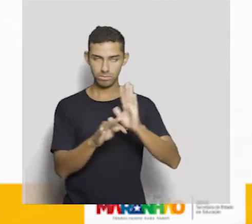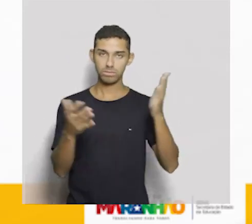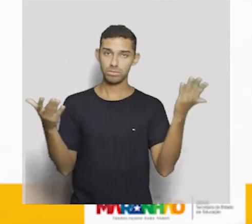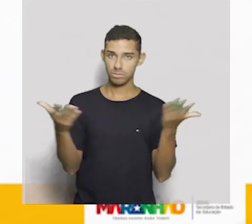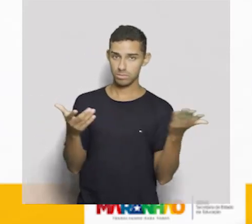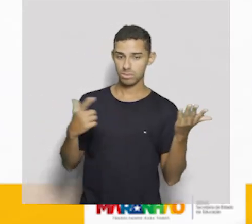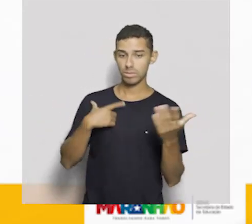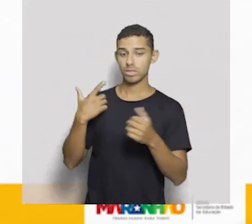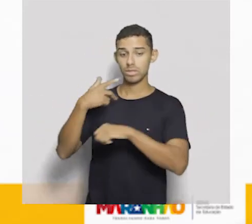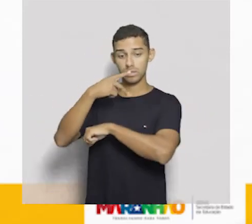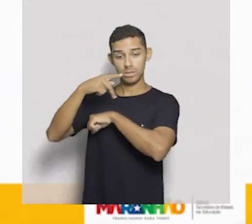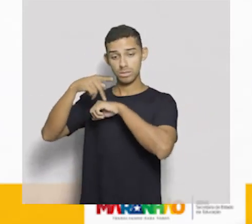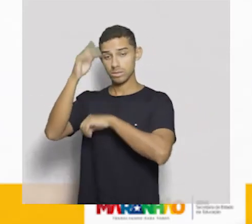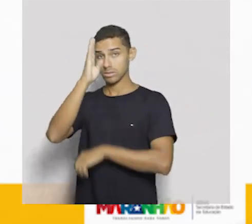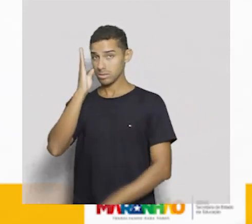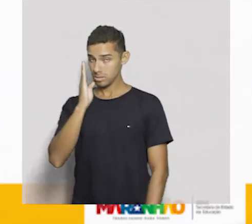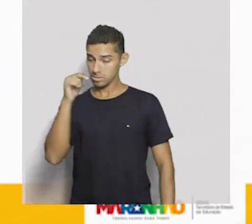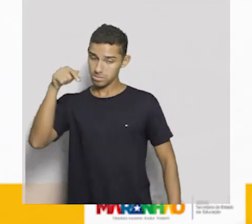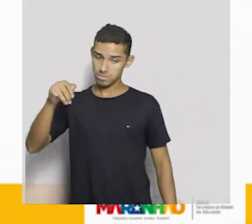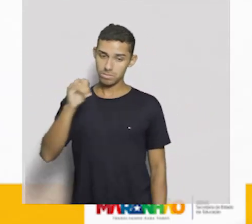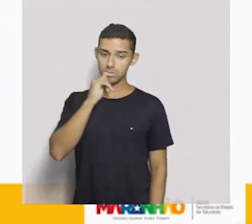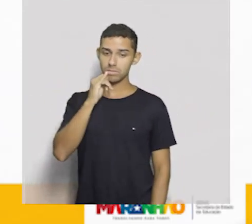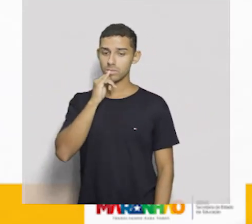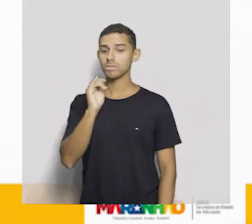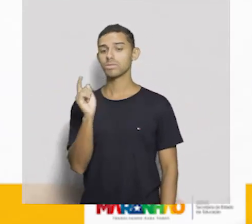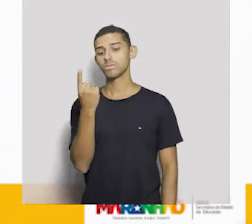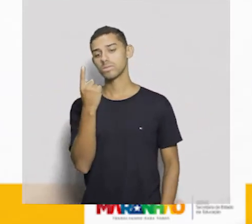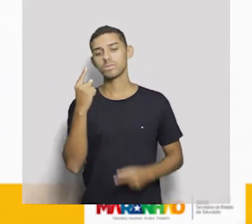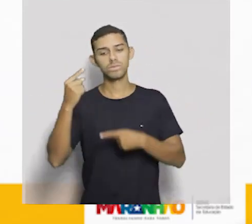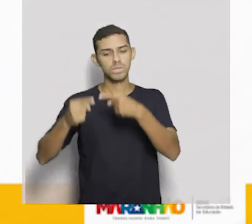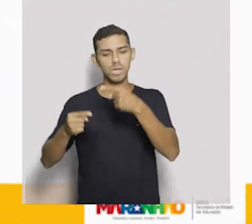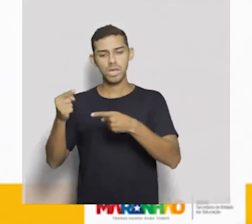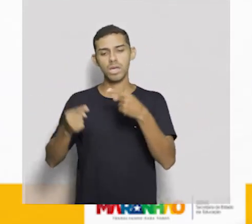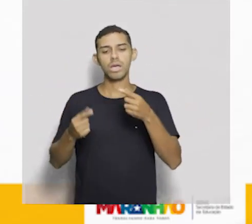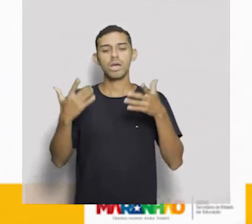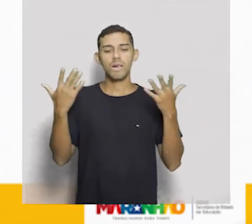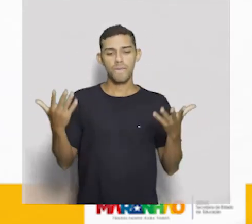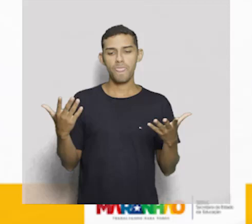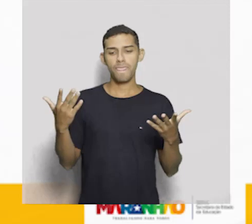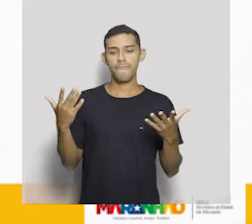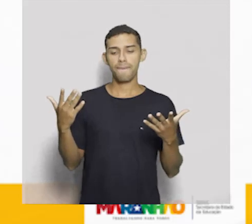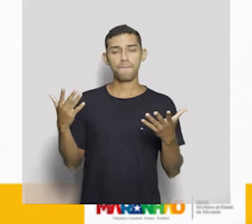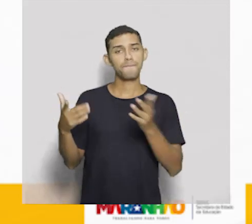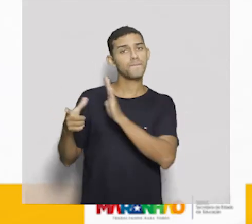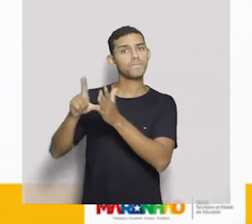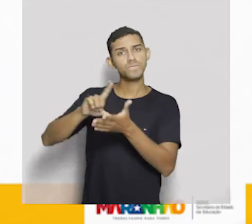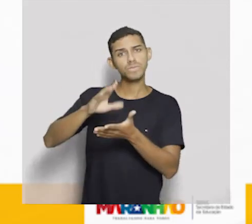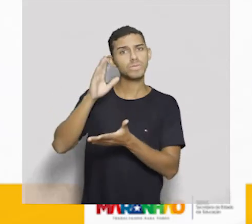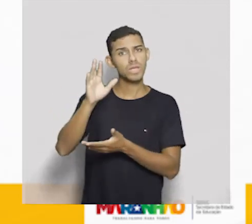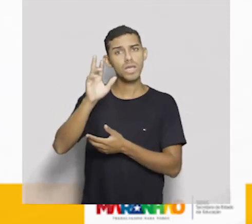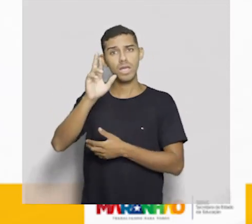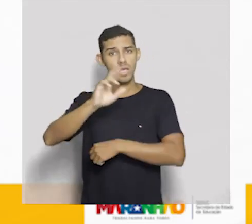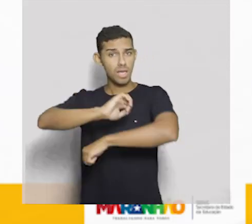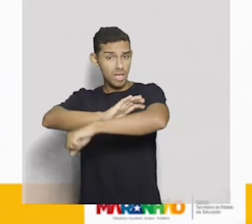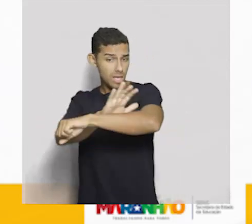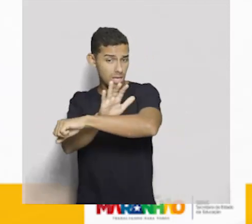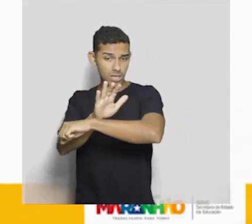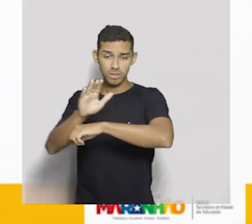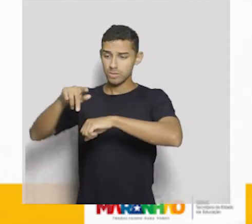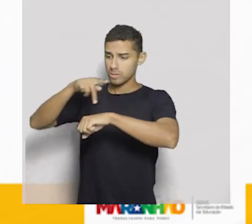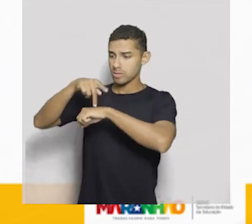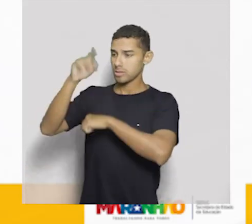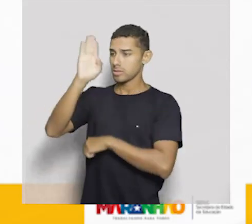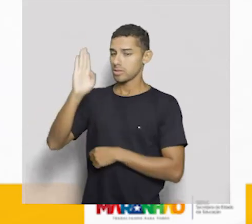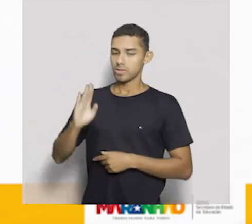nossa realidade Nacional um exemplo desse tipo de política ou seja de uma política anti-racista no Brasil seria